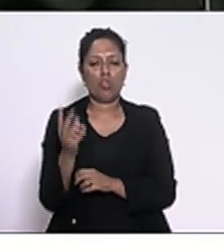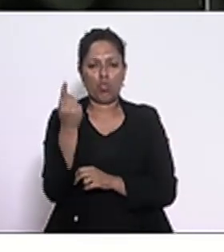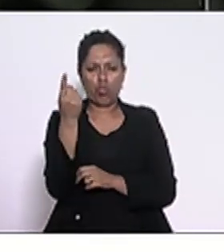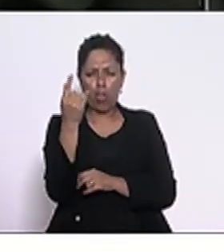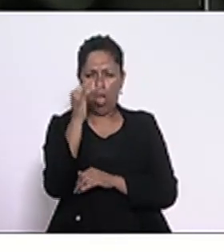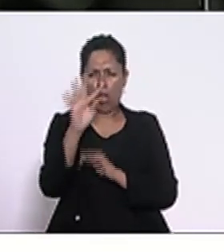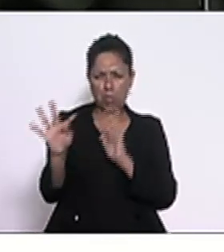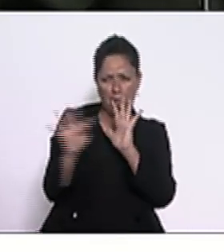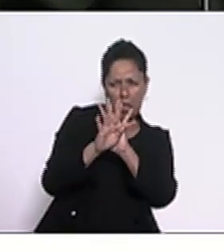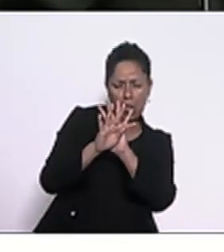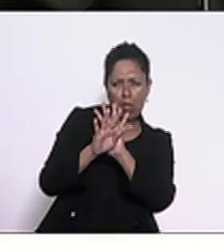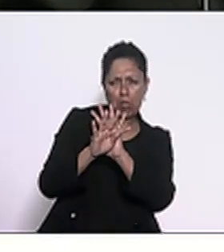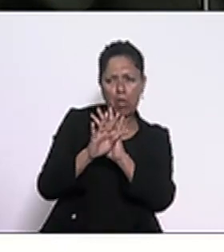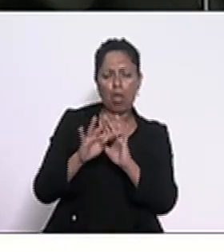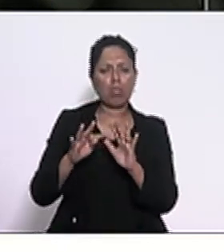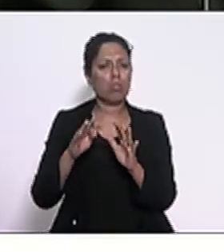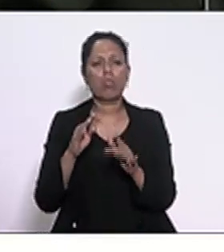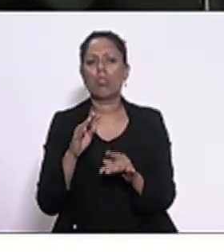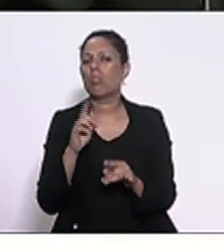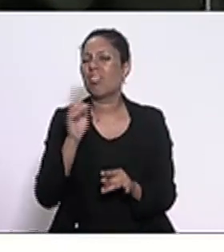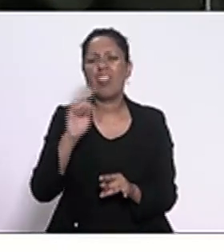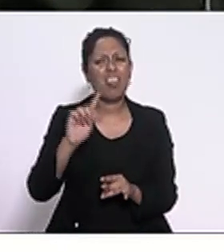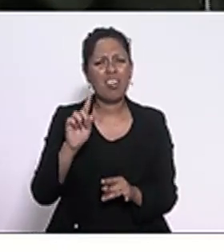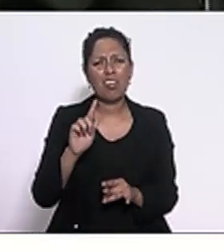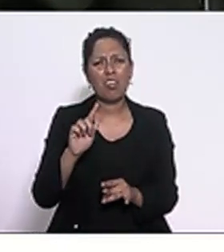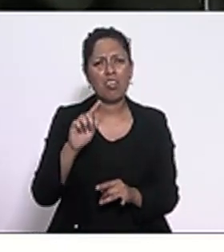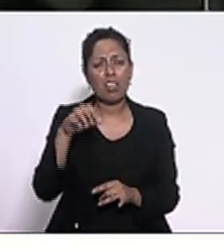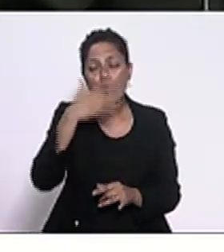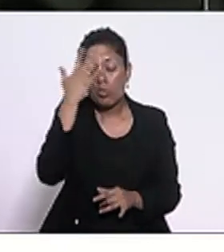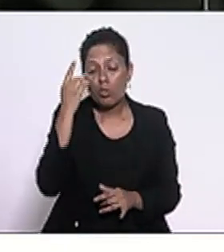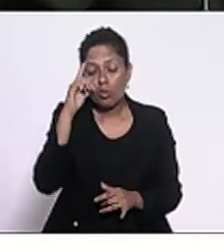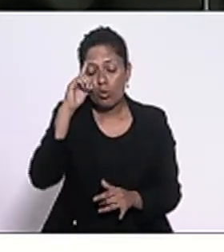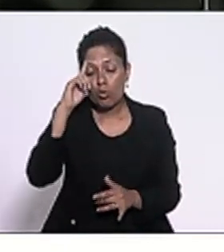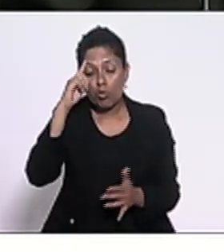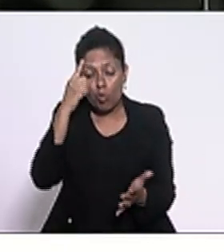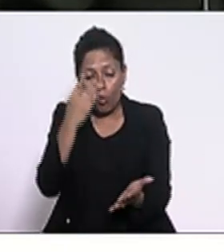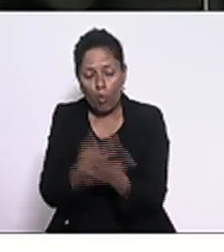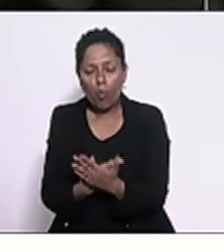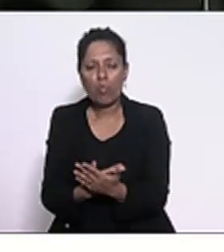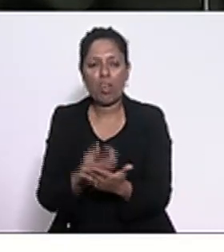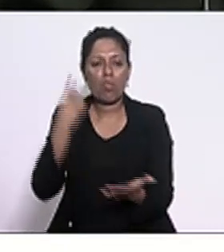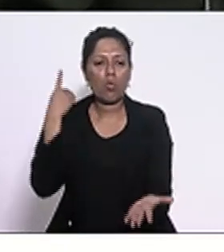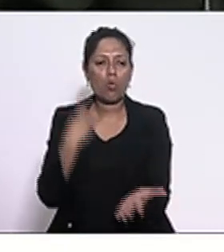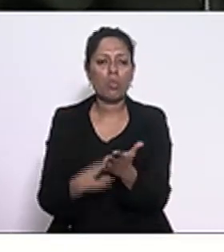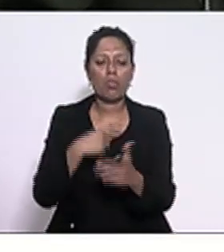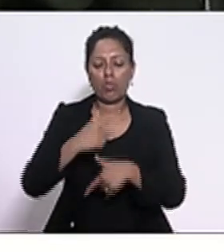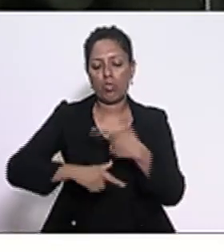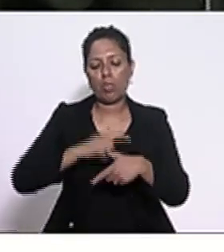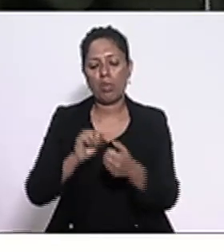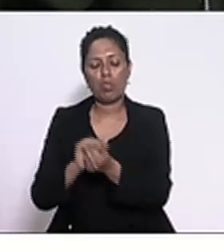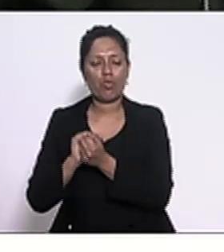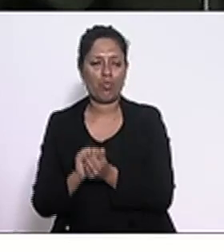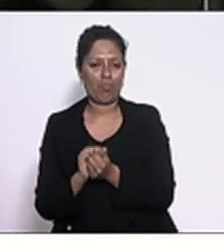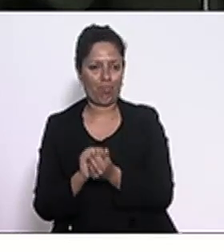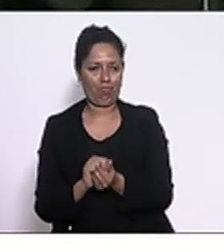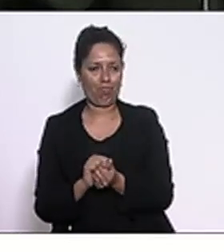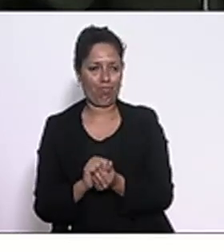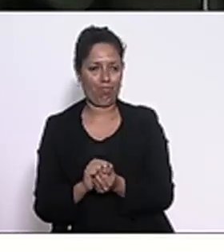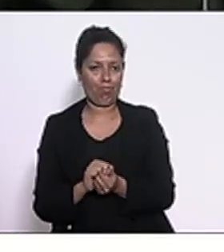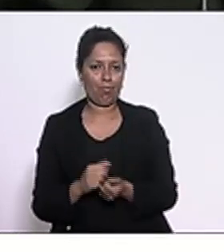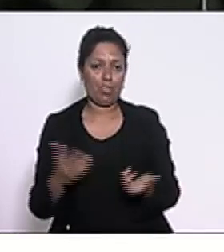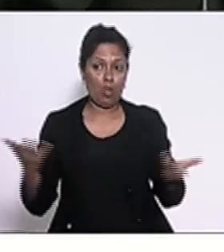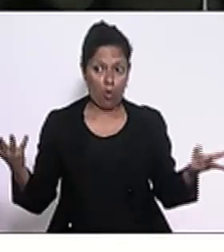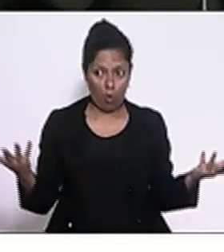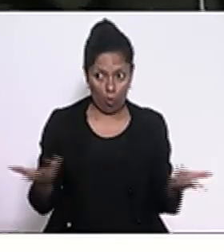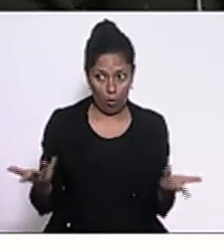sendo melhorado pelas novas direções que chegaram no Proderj, mas estabilizou e é um padrão hoje em todo